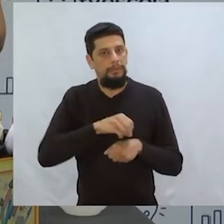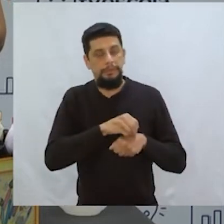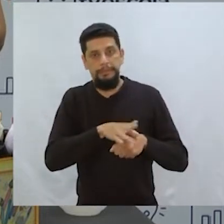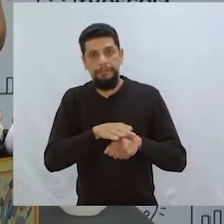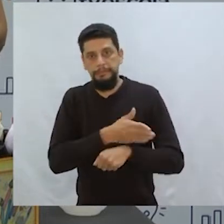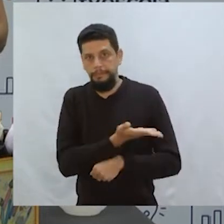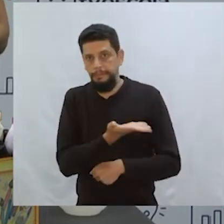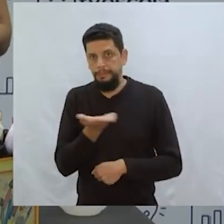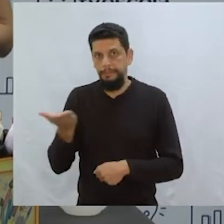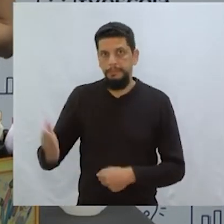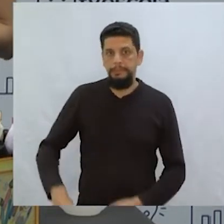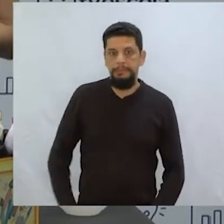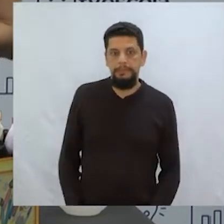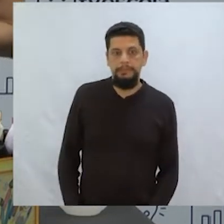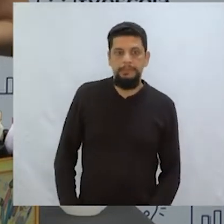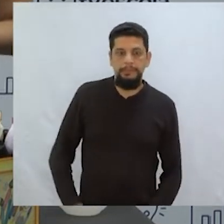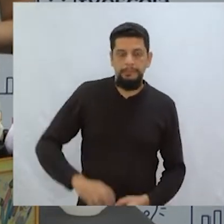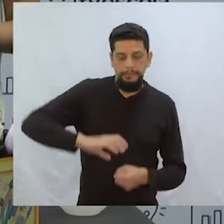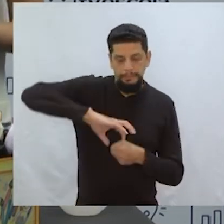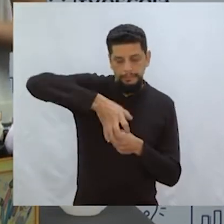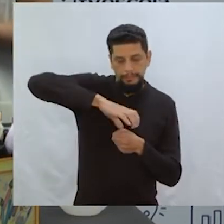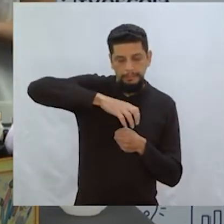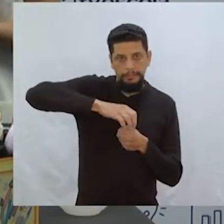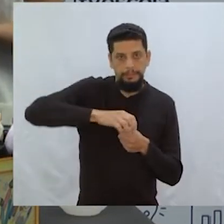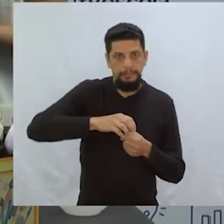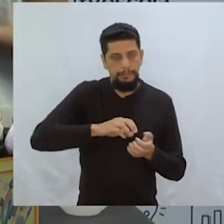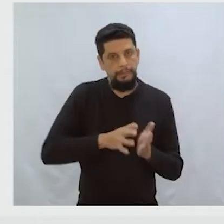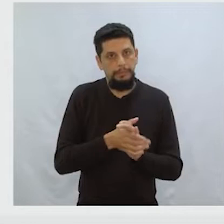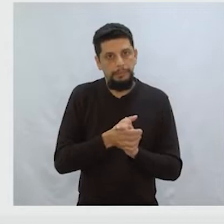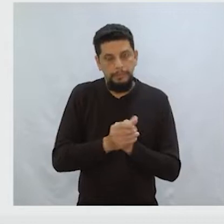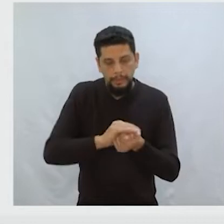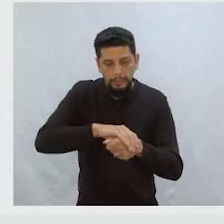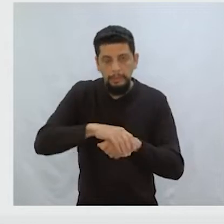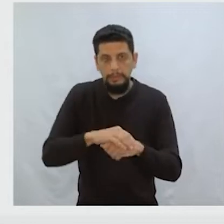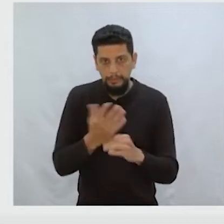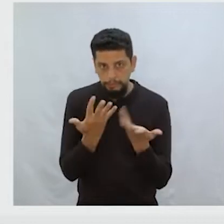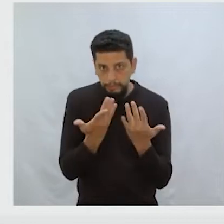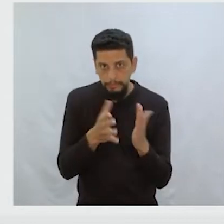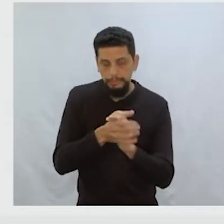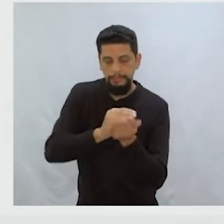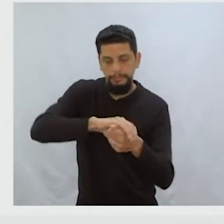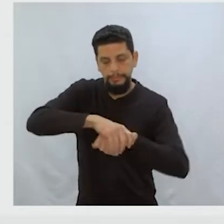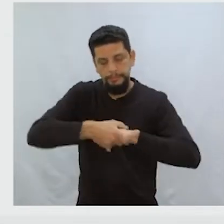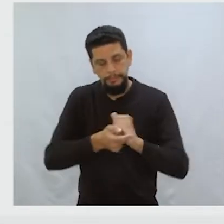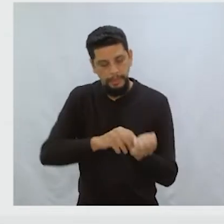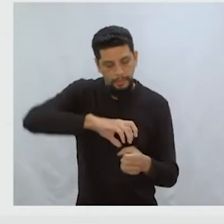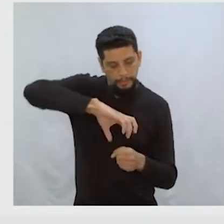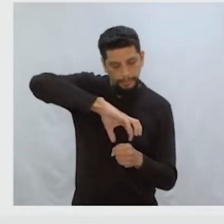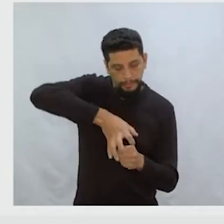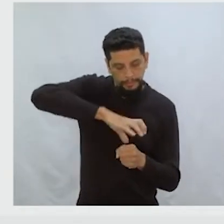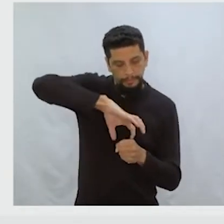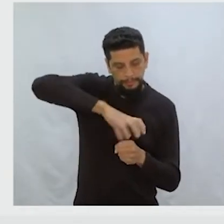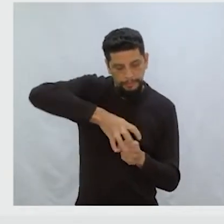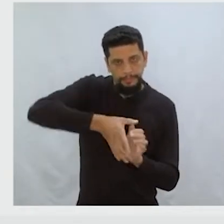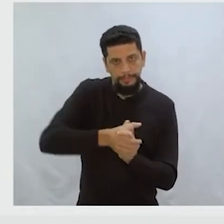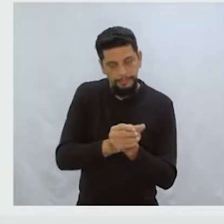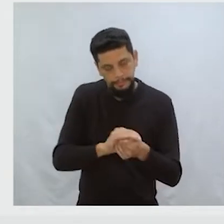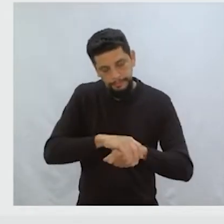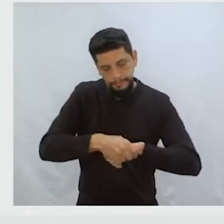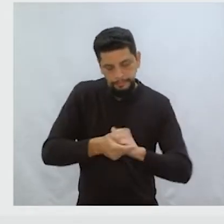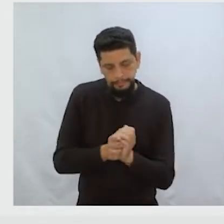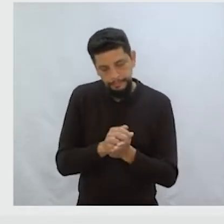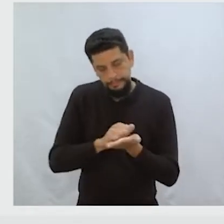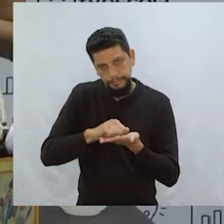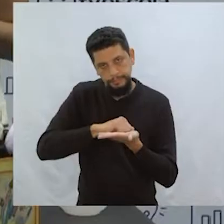Outra dica, então. Desligar a torneira ao lavar as mãos. A gente aqui sempre fala da dica que é importante, né?